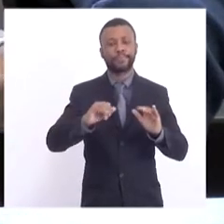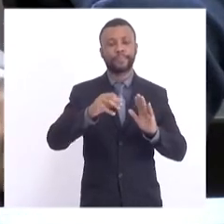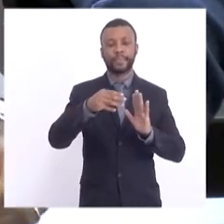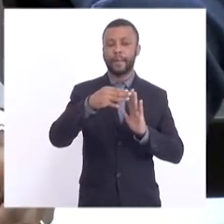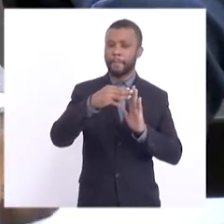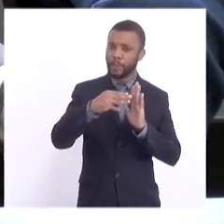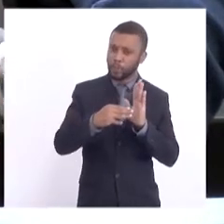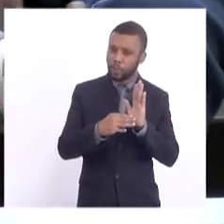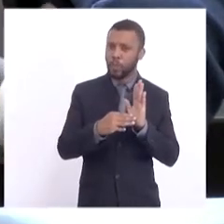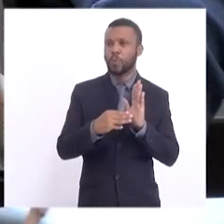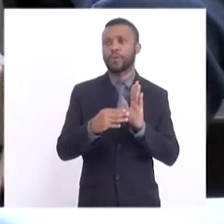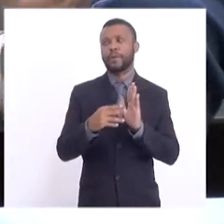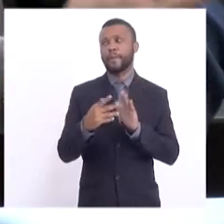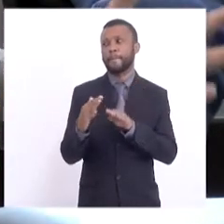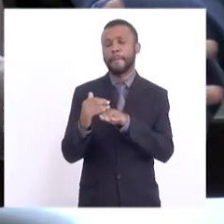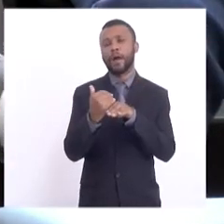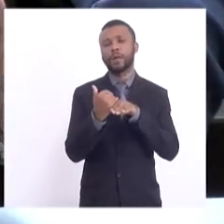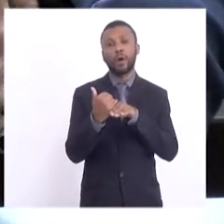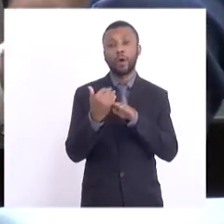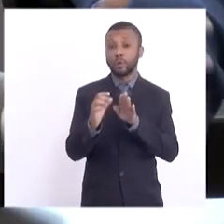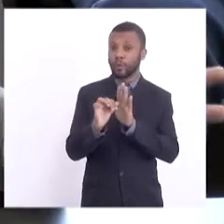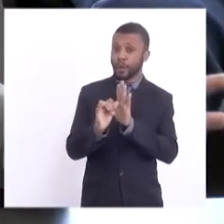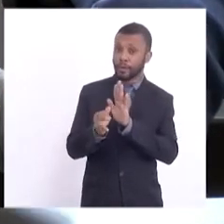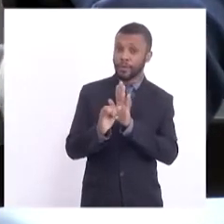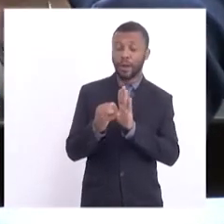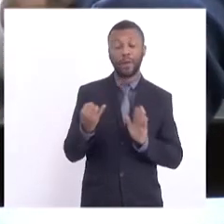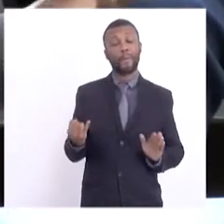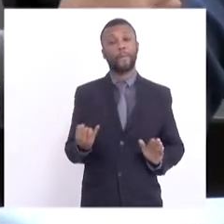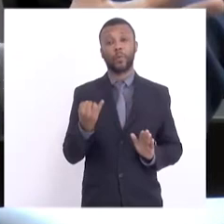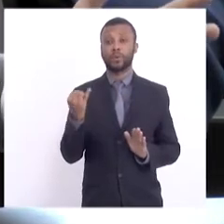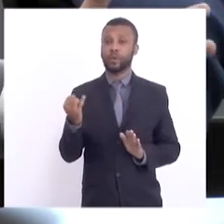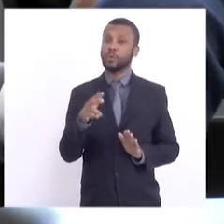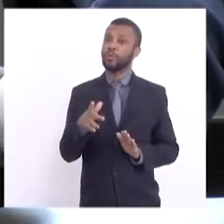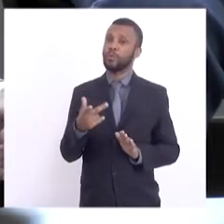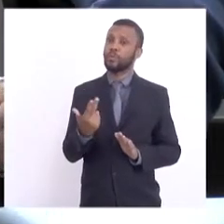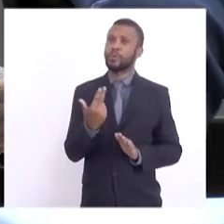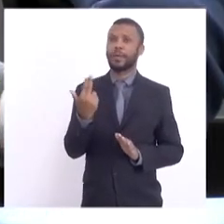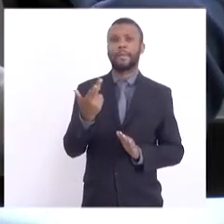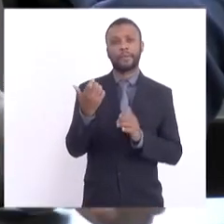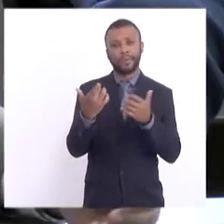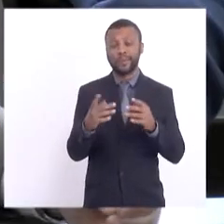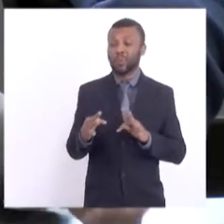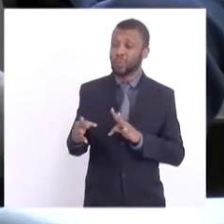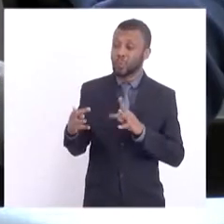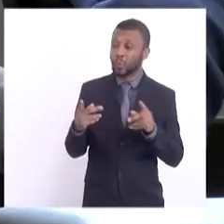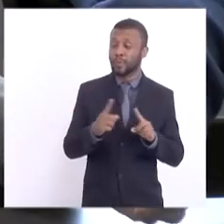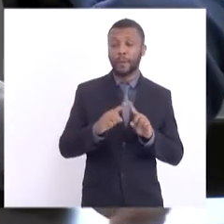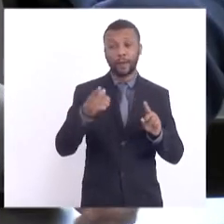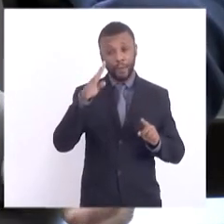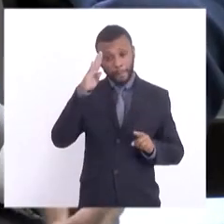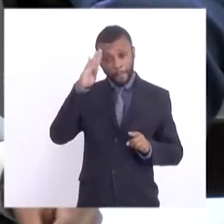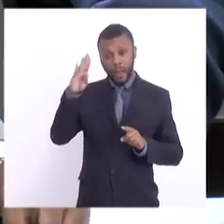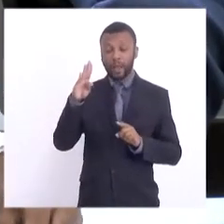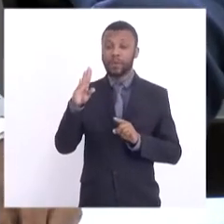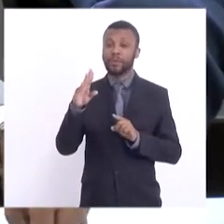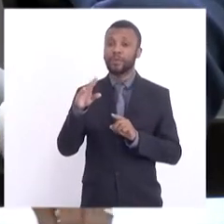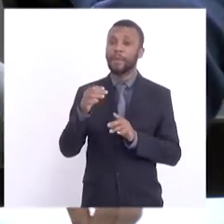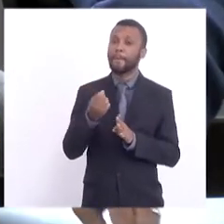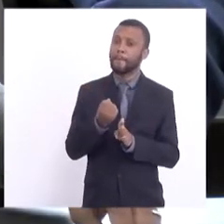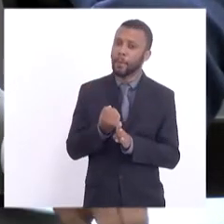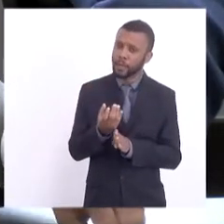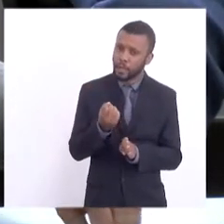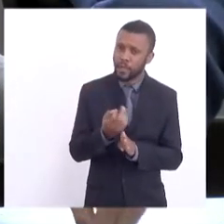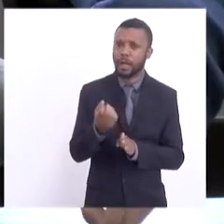todos os os editais mais importante não dá para dizer todos porque as contratações São muitas variáveis mas os principais modalidades de contratação